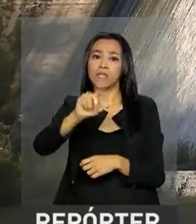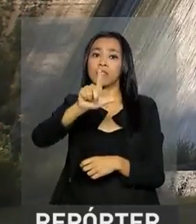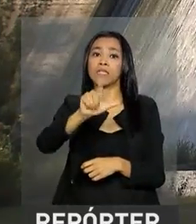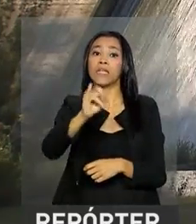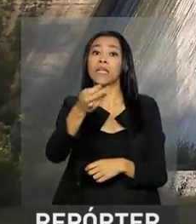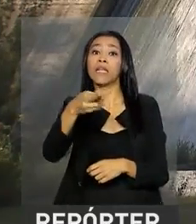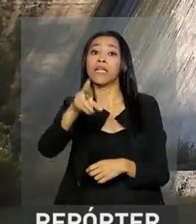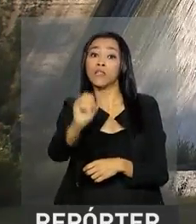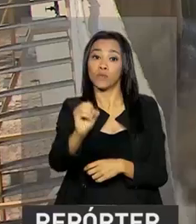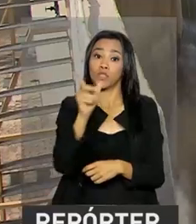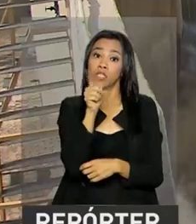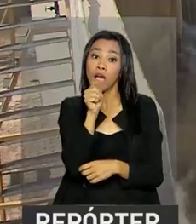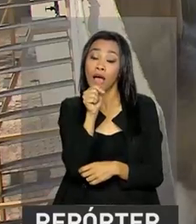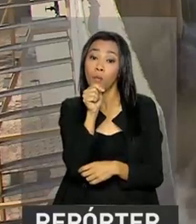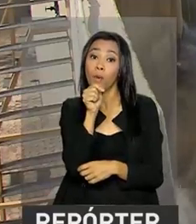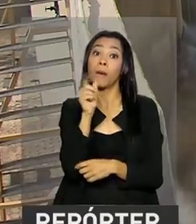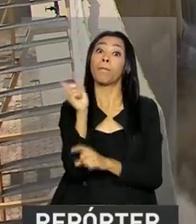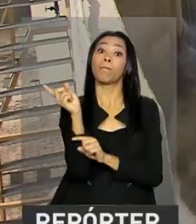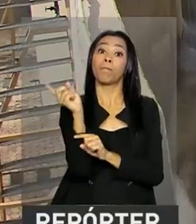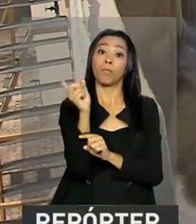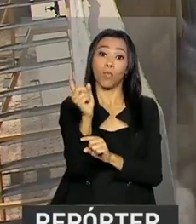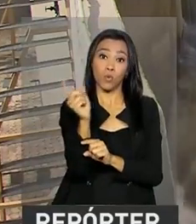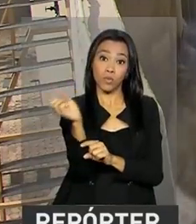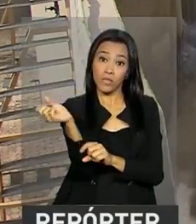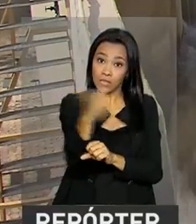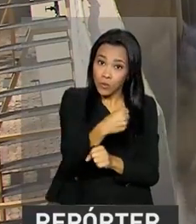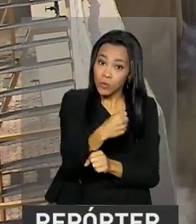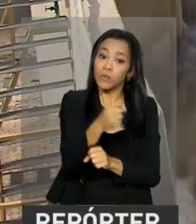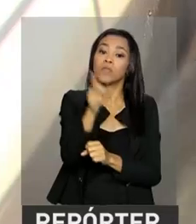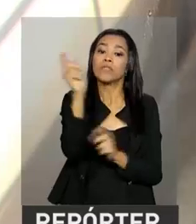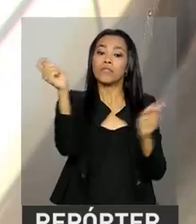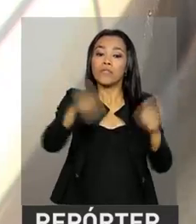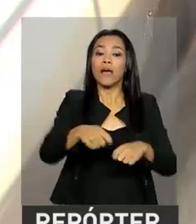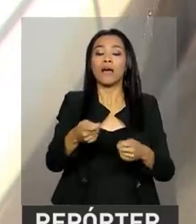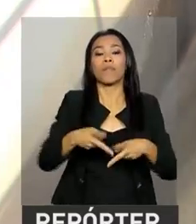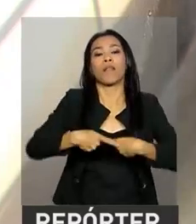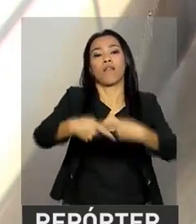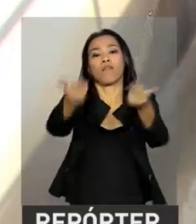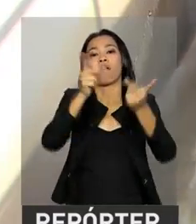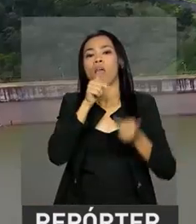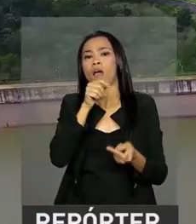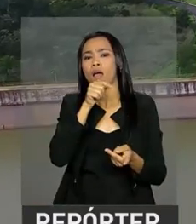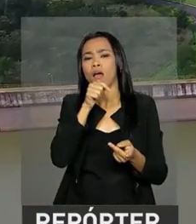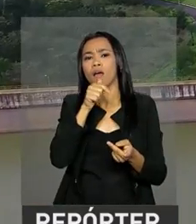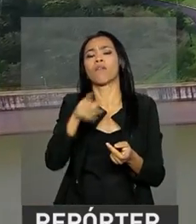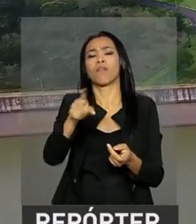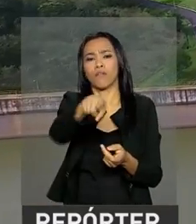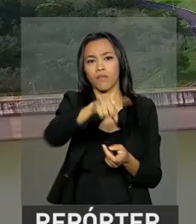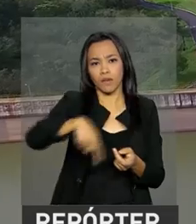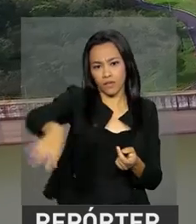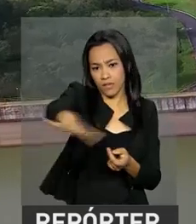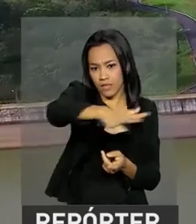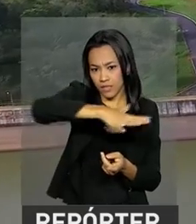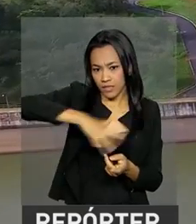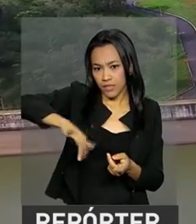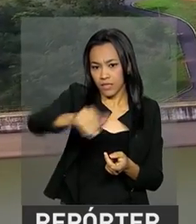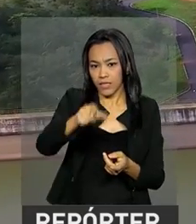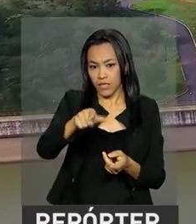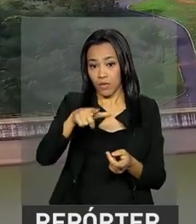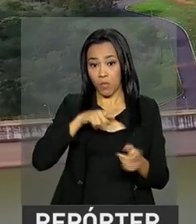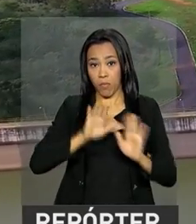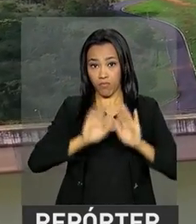segundo e garantir o abastecimento a 1. 800.000 pessoas que moram nas regiões abastecidas pela barragem do